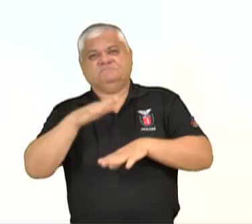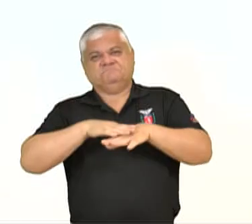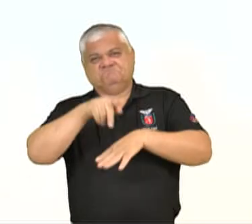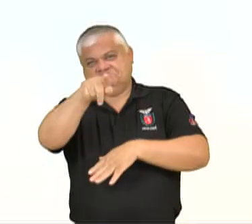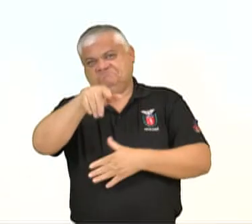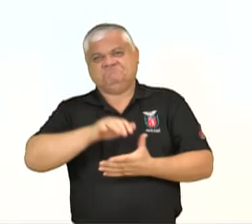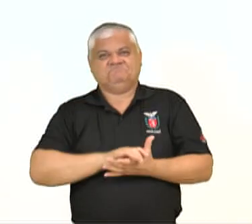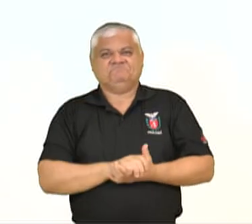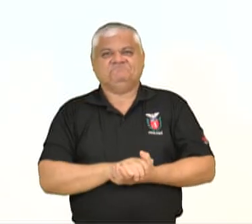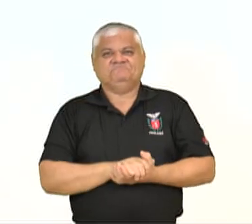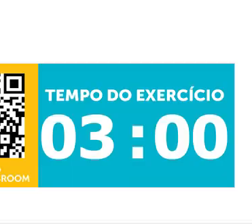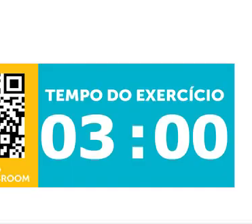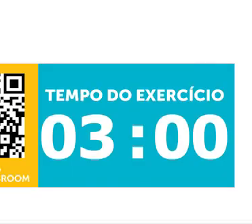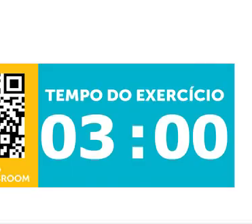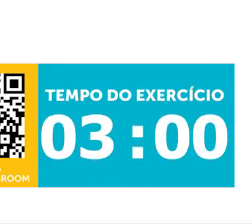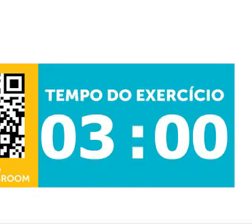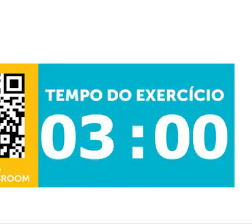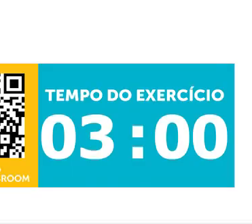vocês.